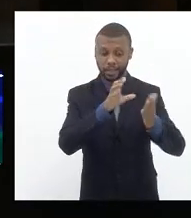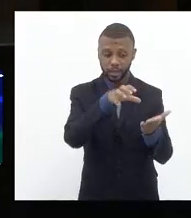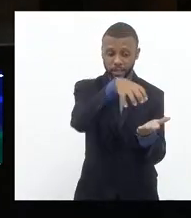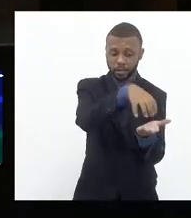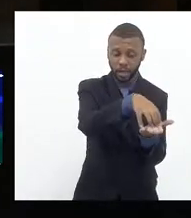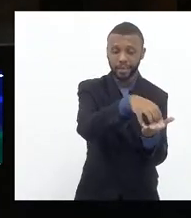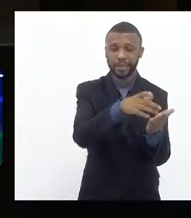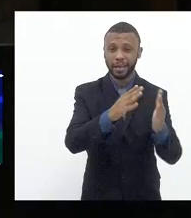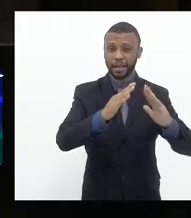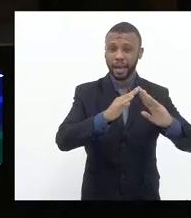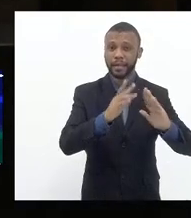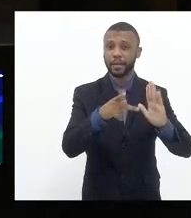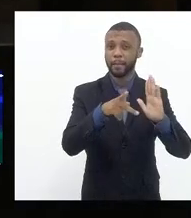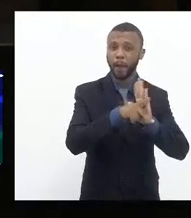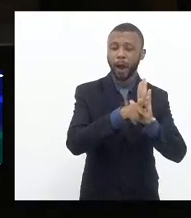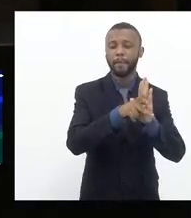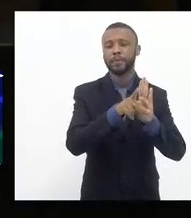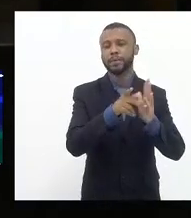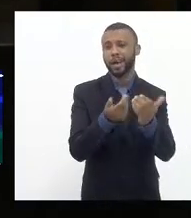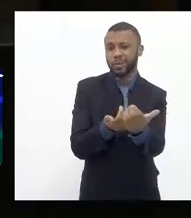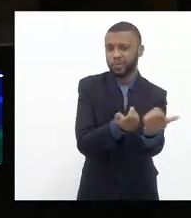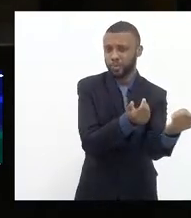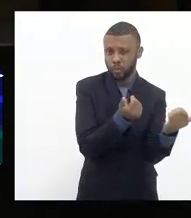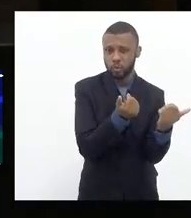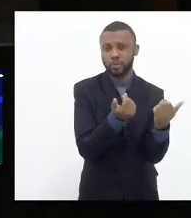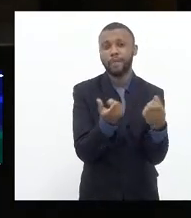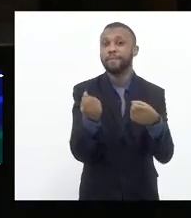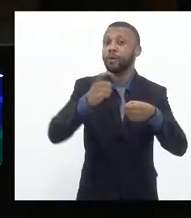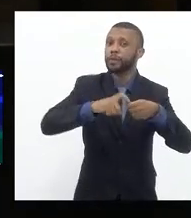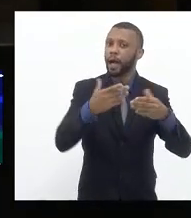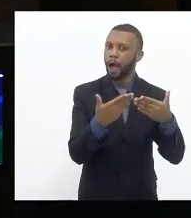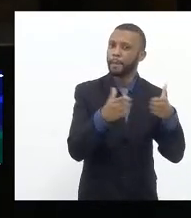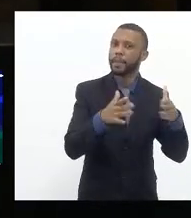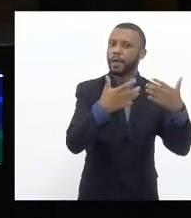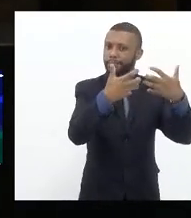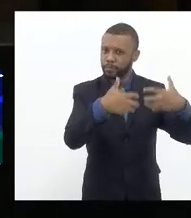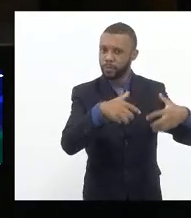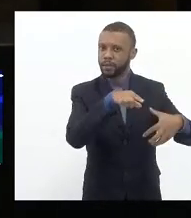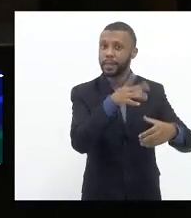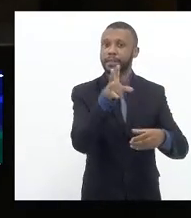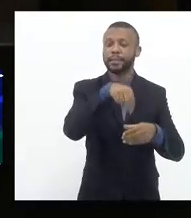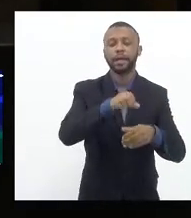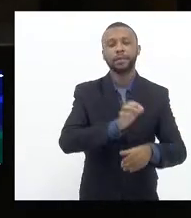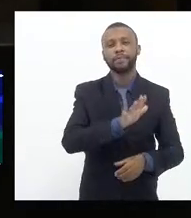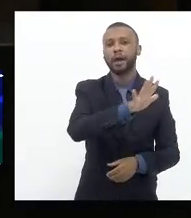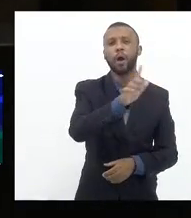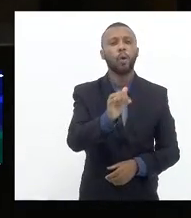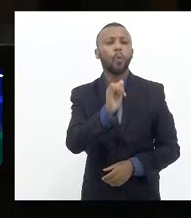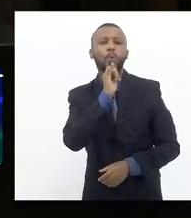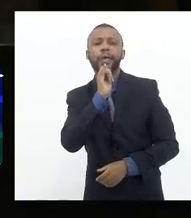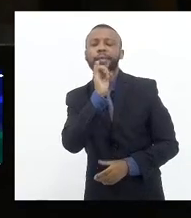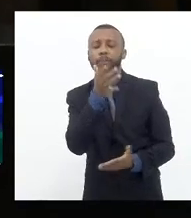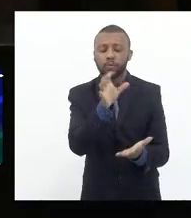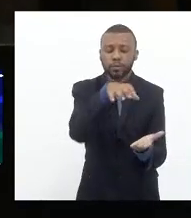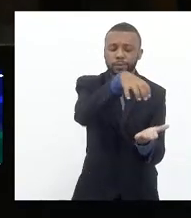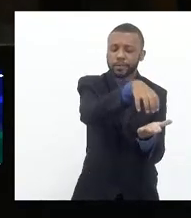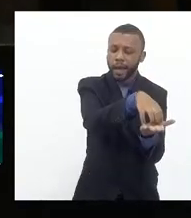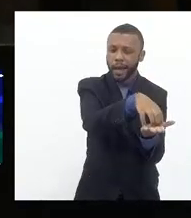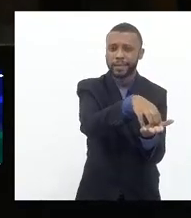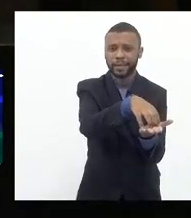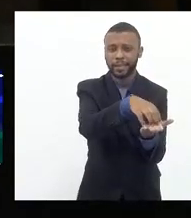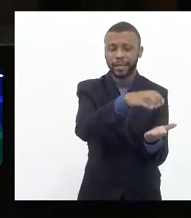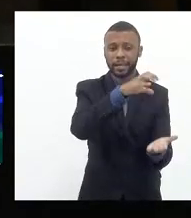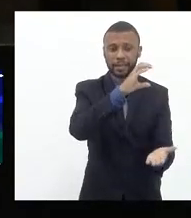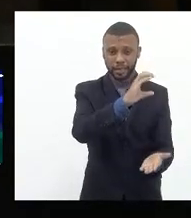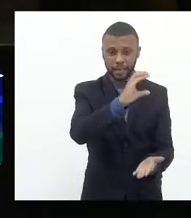da juventude, os centros de juventude dentro das favelas. Então, um dos exemplos de casas de centro de juventude